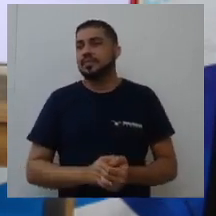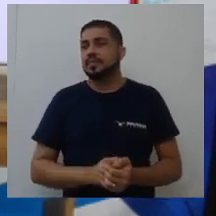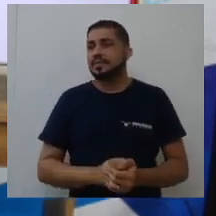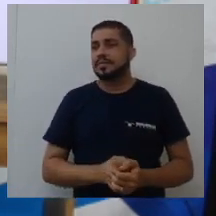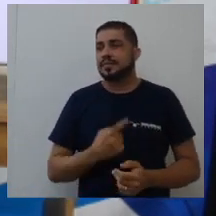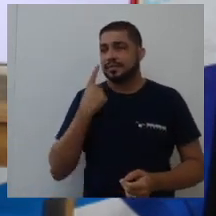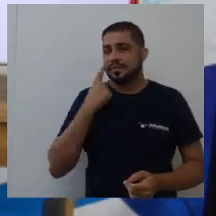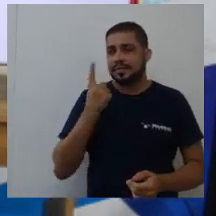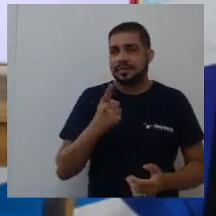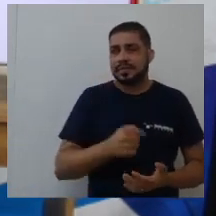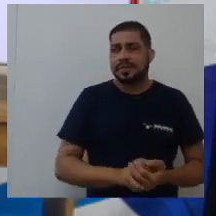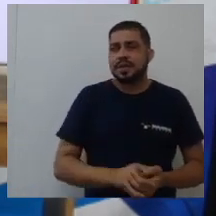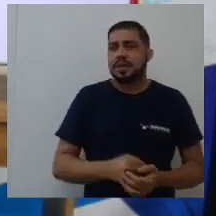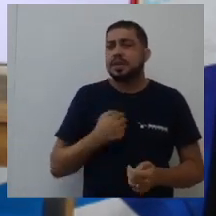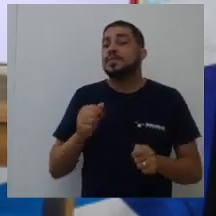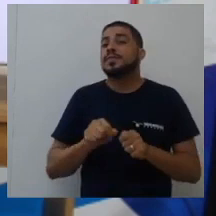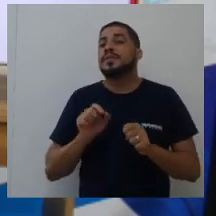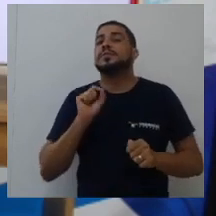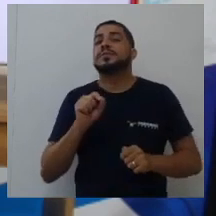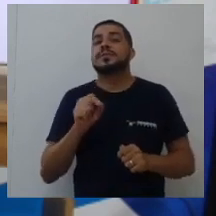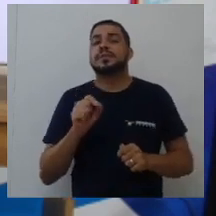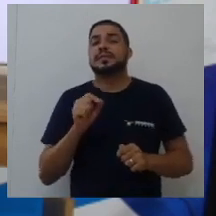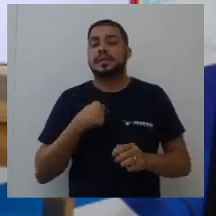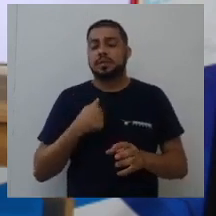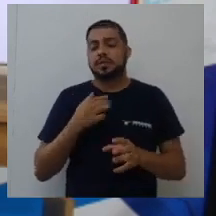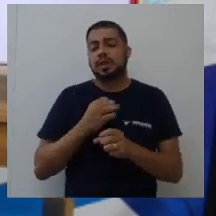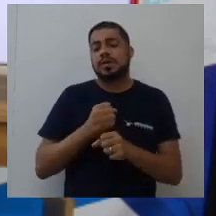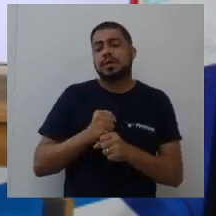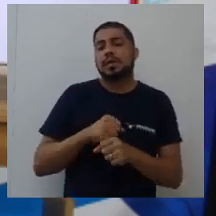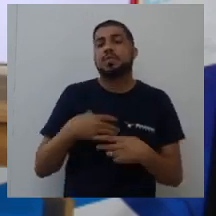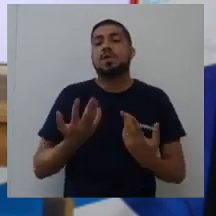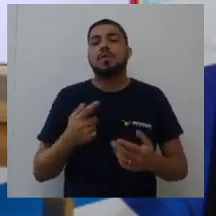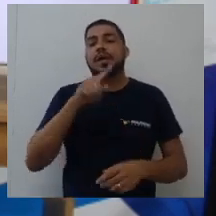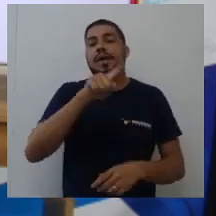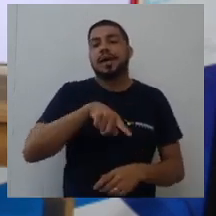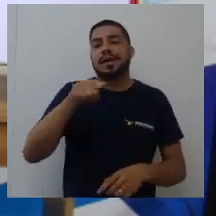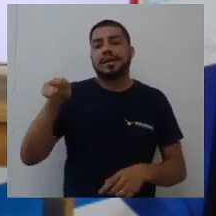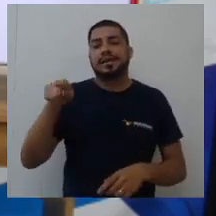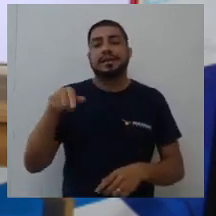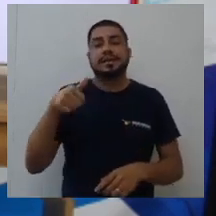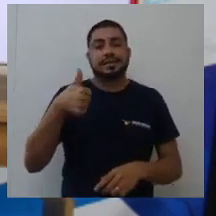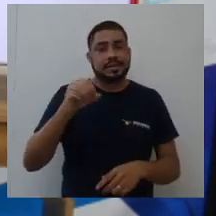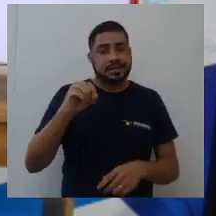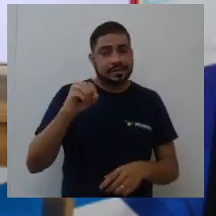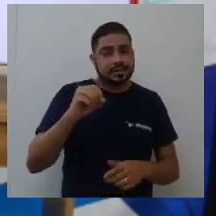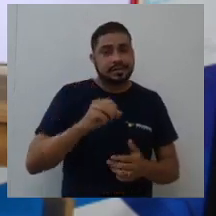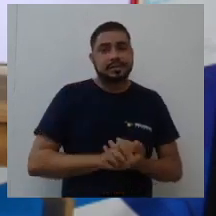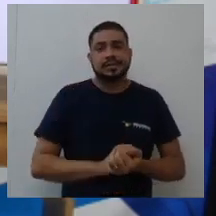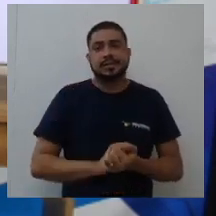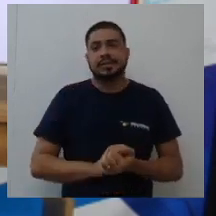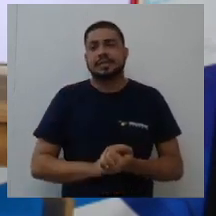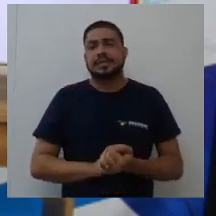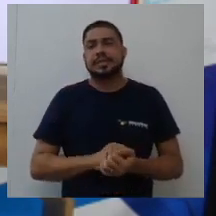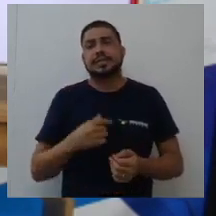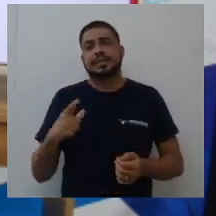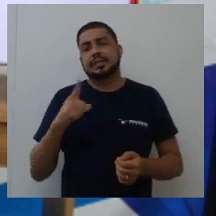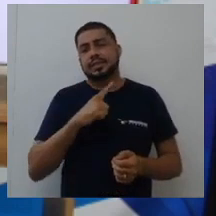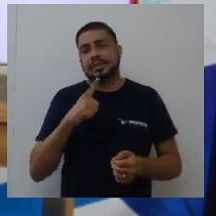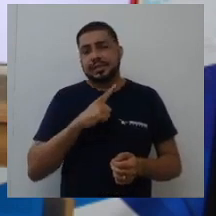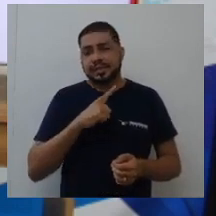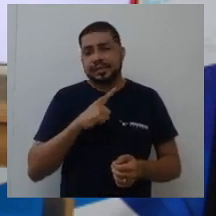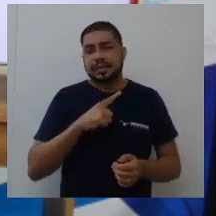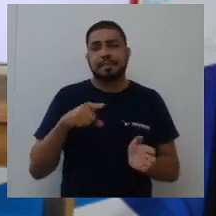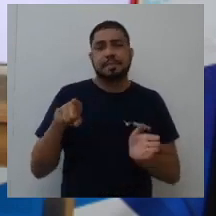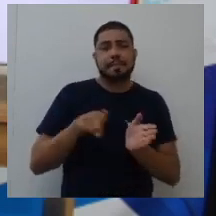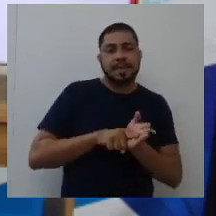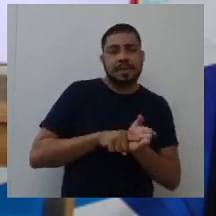massa. Olha aí, ó. Então, o que é que eu fiz aí, ó? Eu calculei qual é a raiz de 10. Na verdade, a gente tem ali